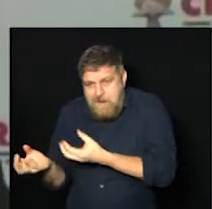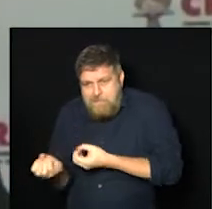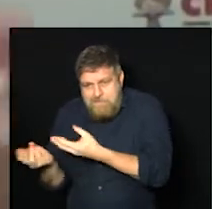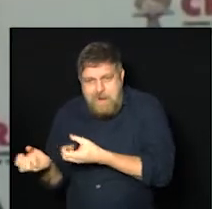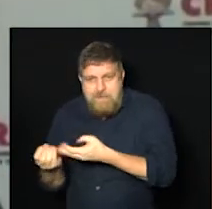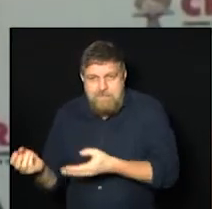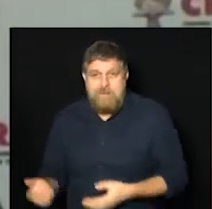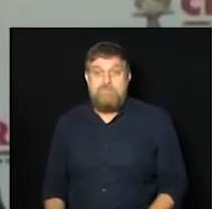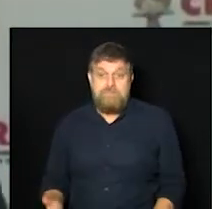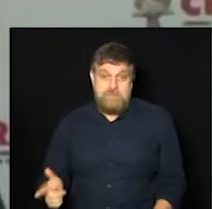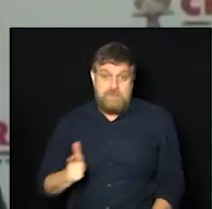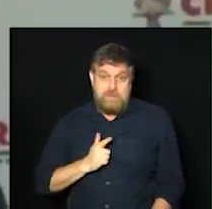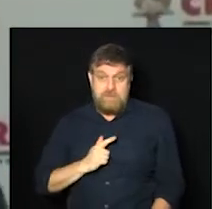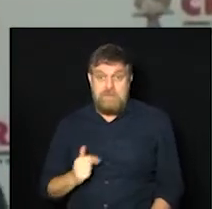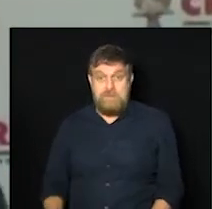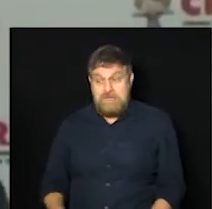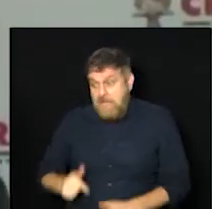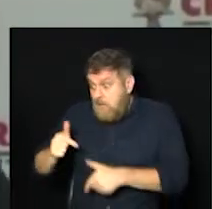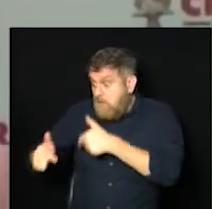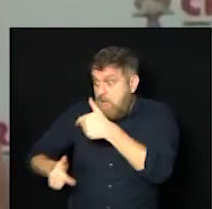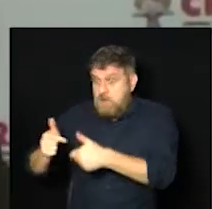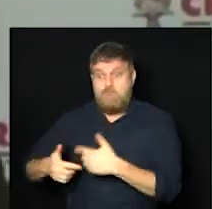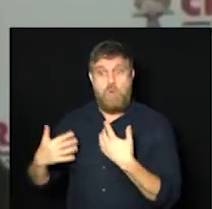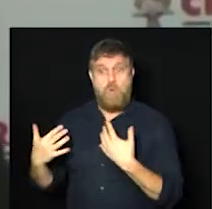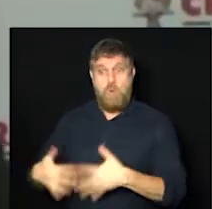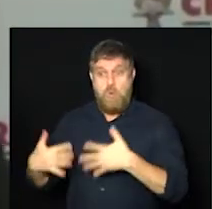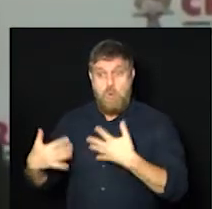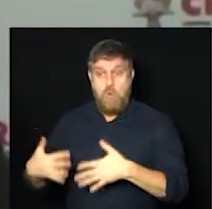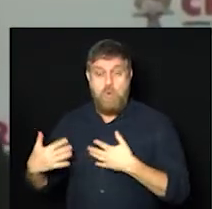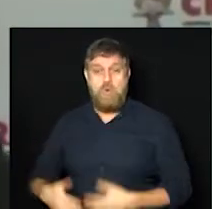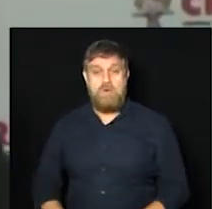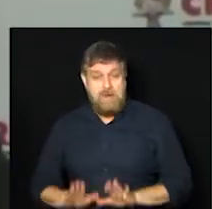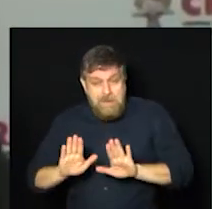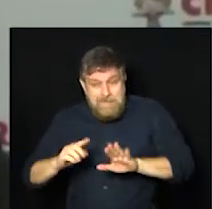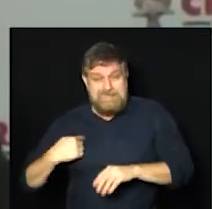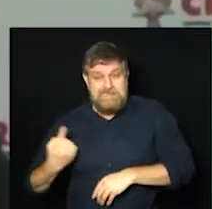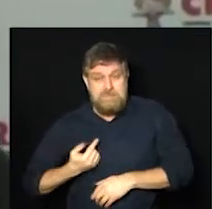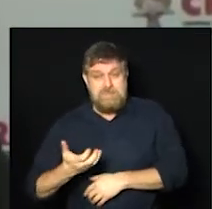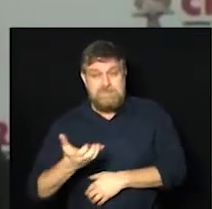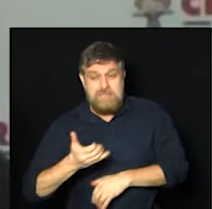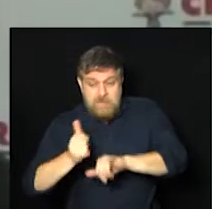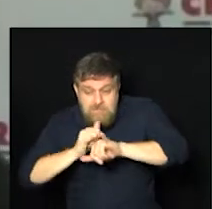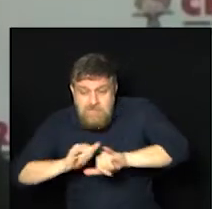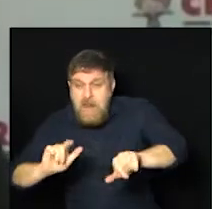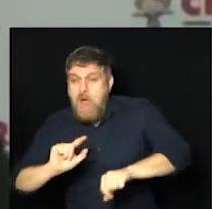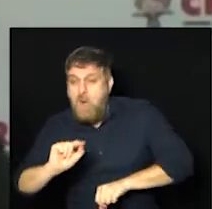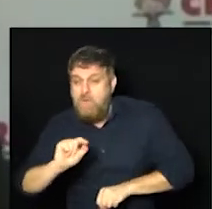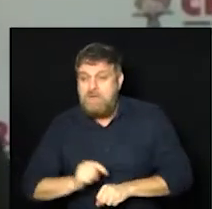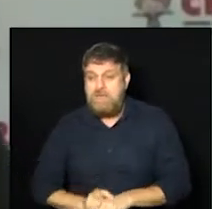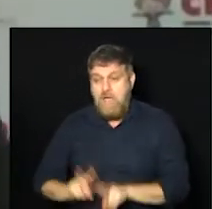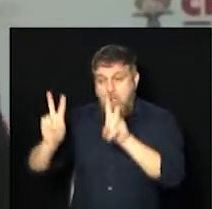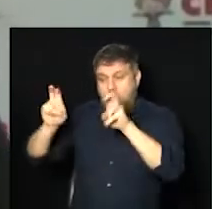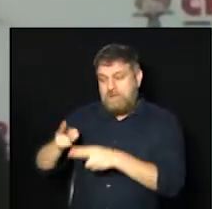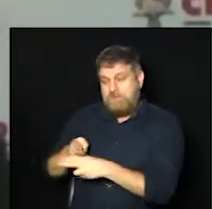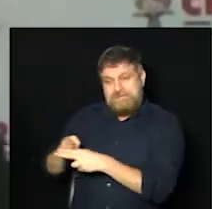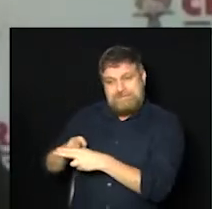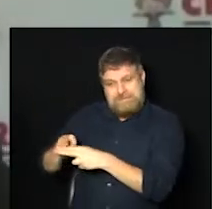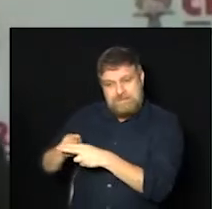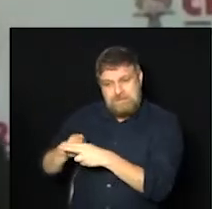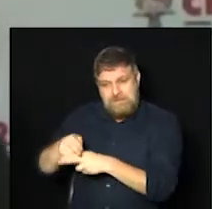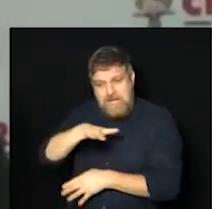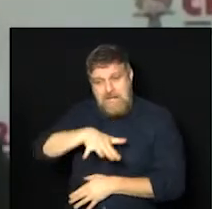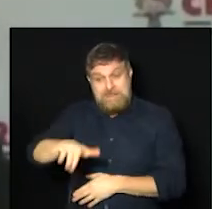bastante emblemática para ser trabalhada, mas o que nós queremos dizer é que a sexualidade, né, dentro da